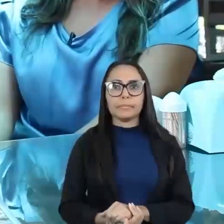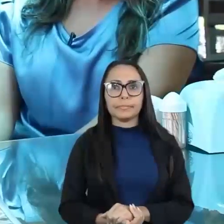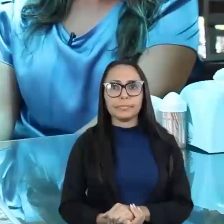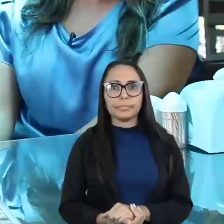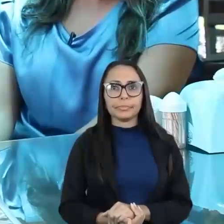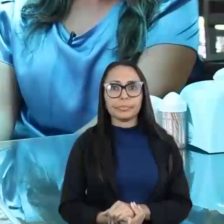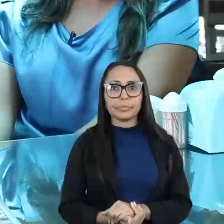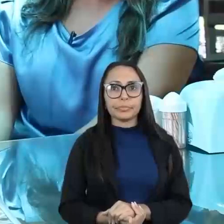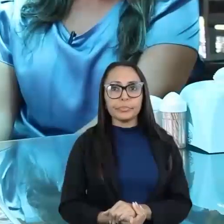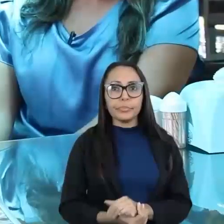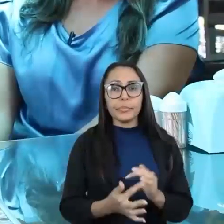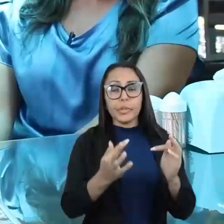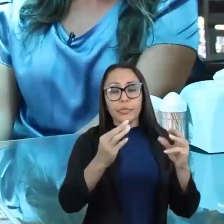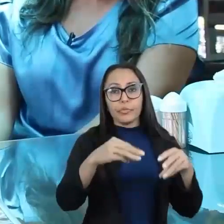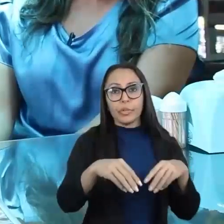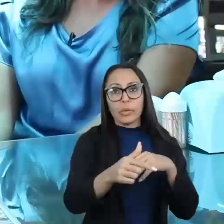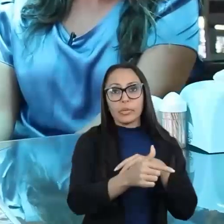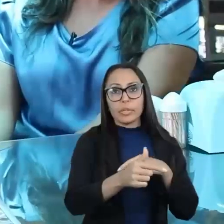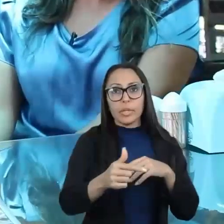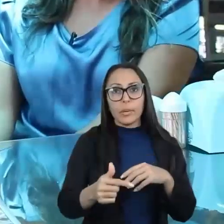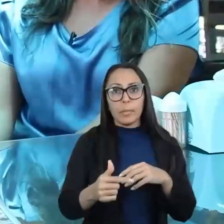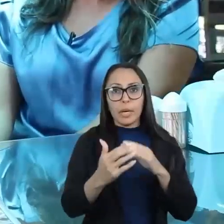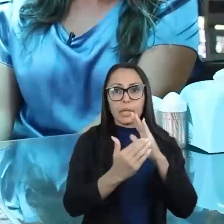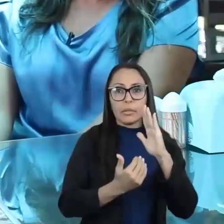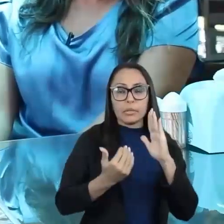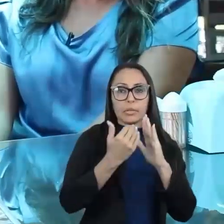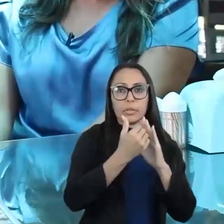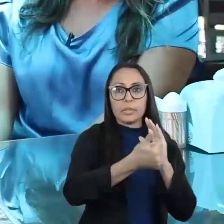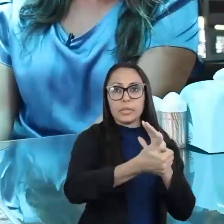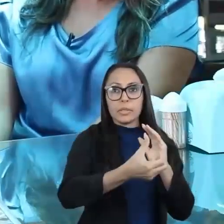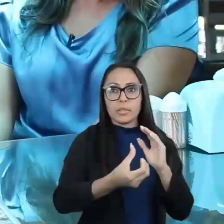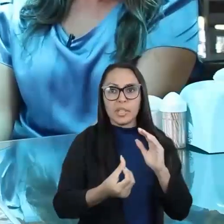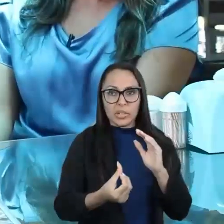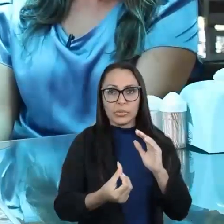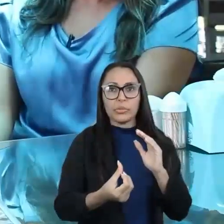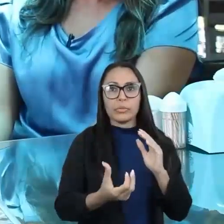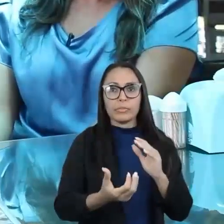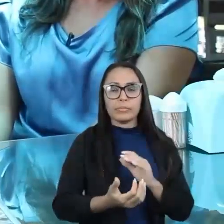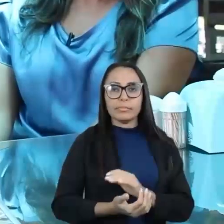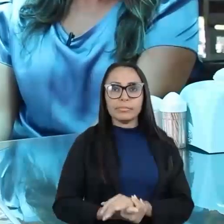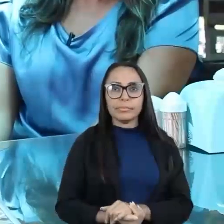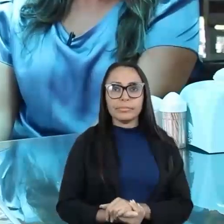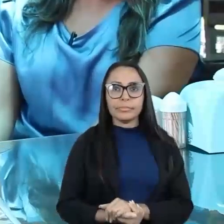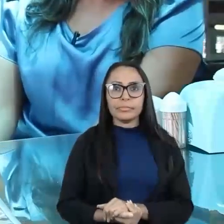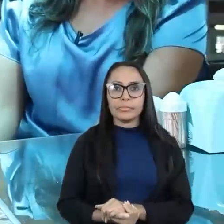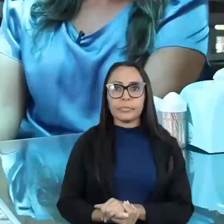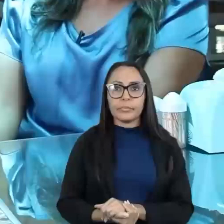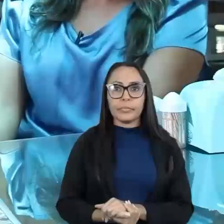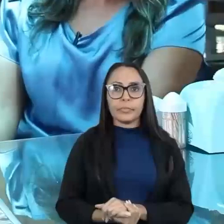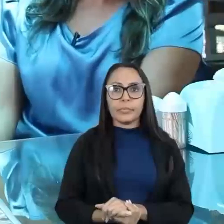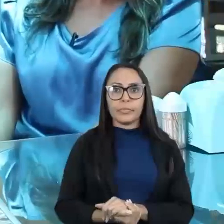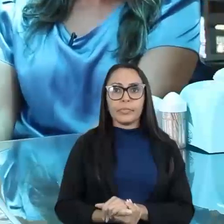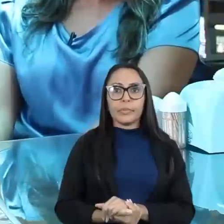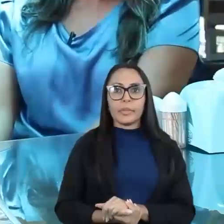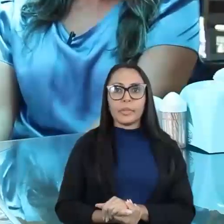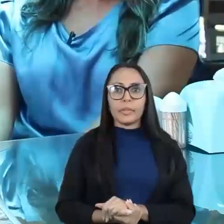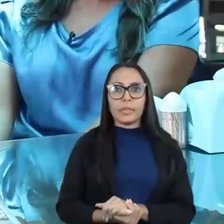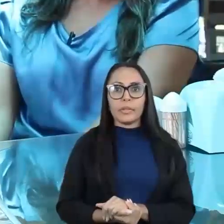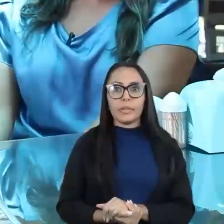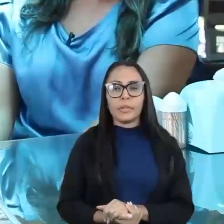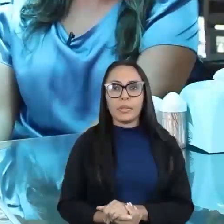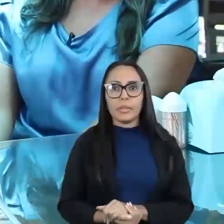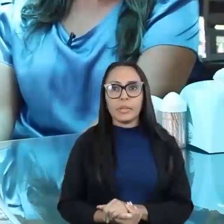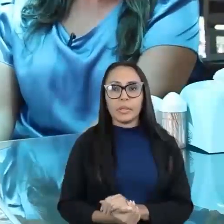final de semana passam de 16, fora entregadores, que são